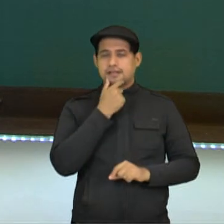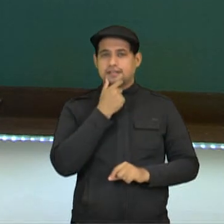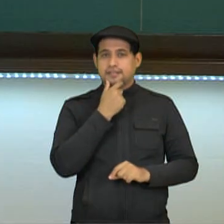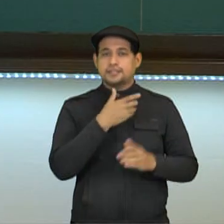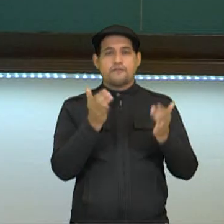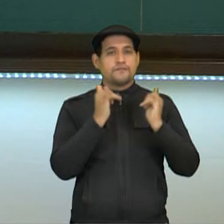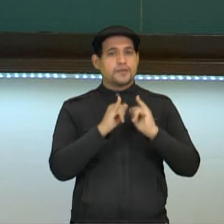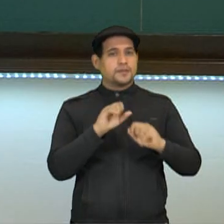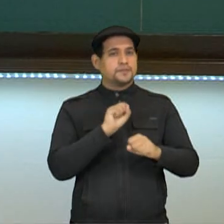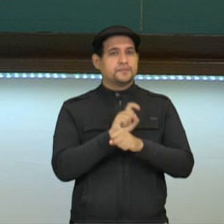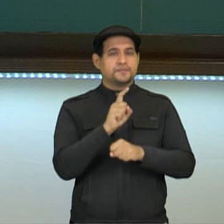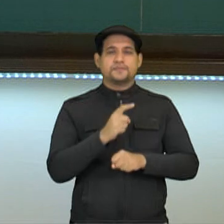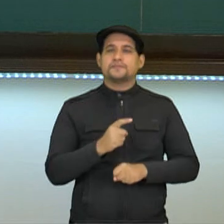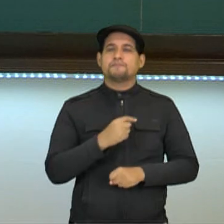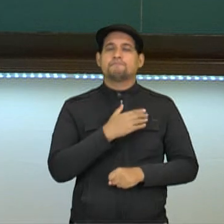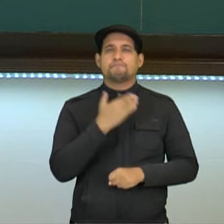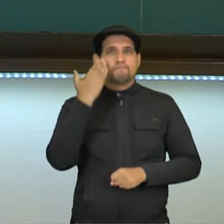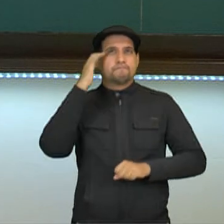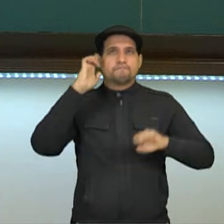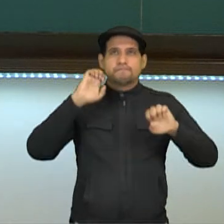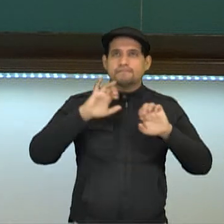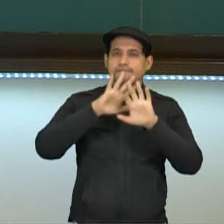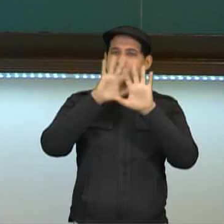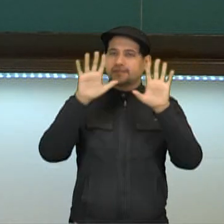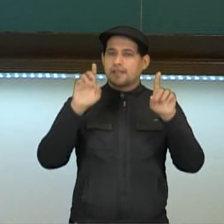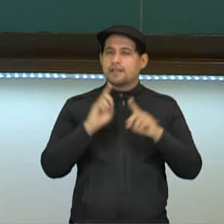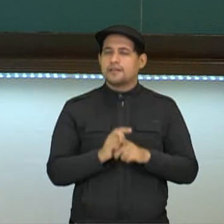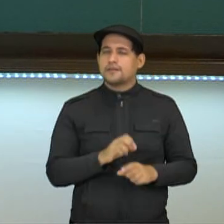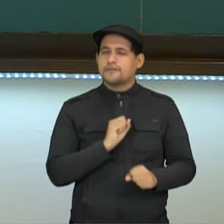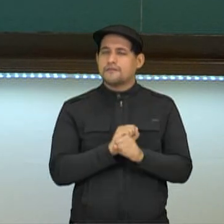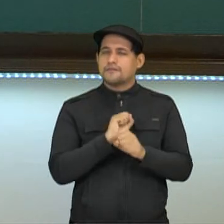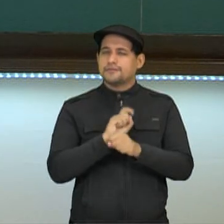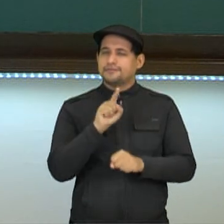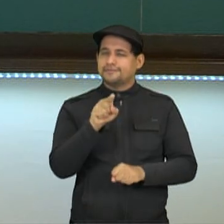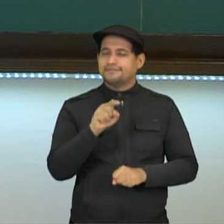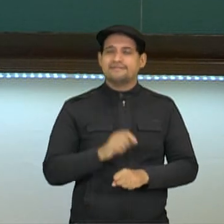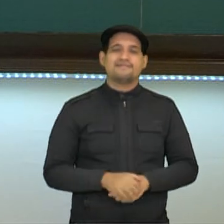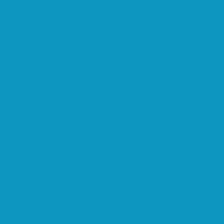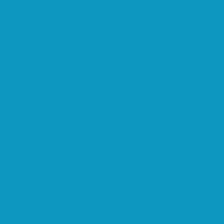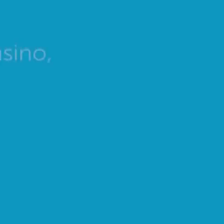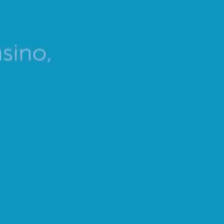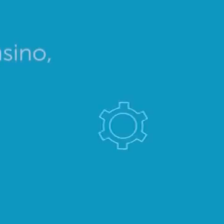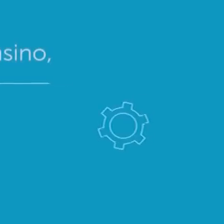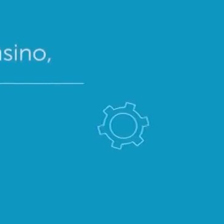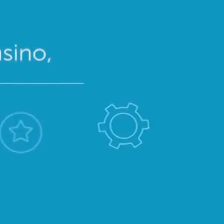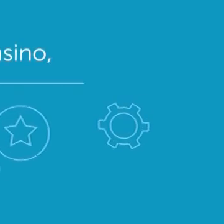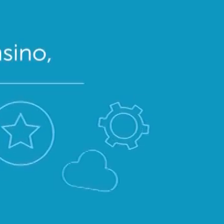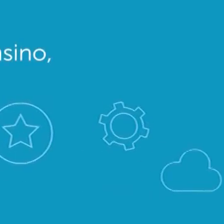inglesa. Eu espero que você tenha compreendido e vejo você na próxima aula.